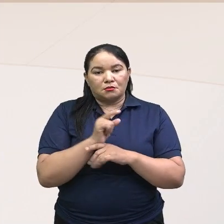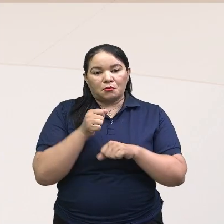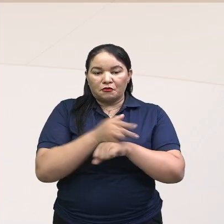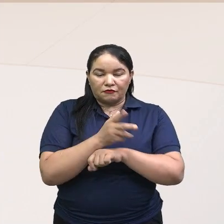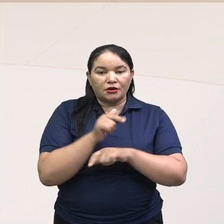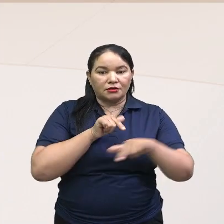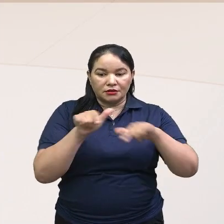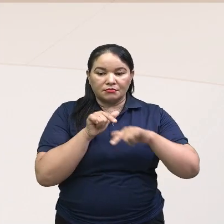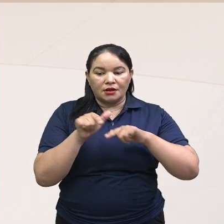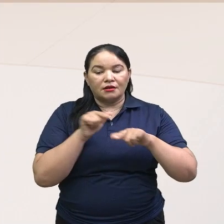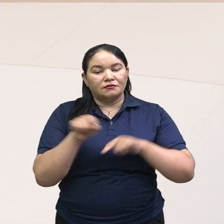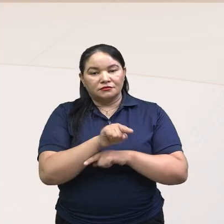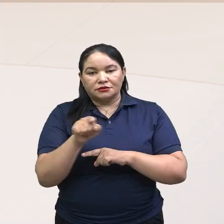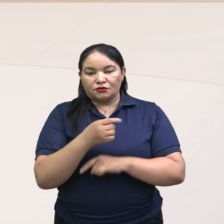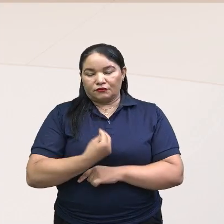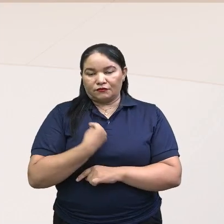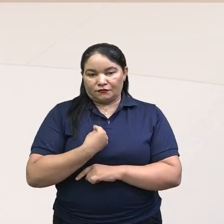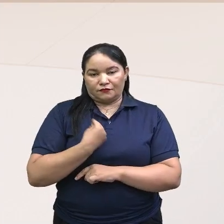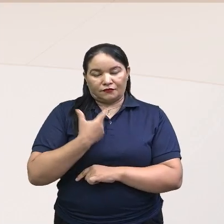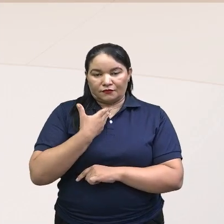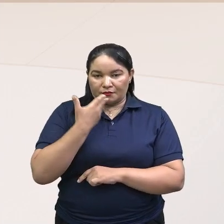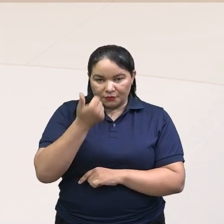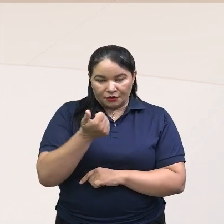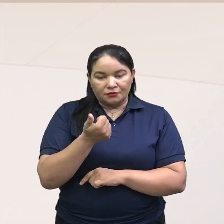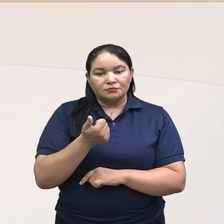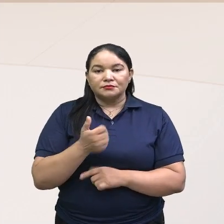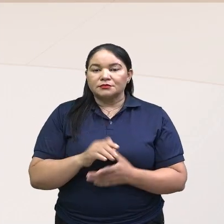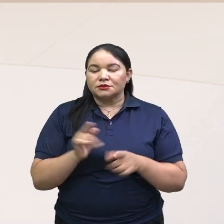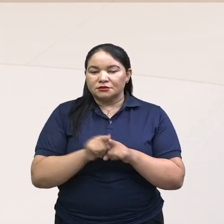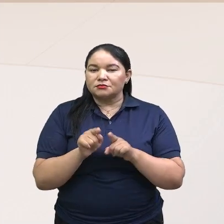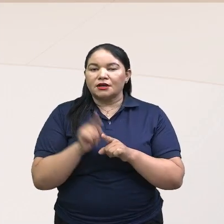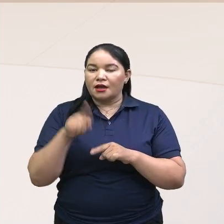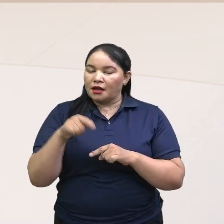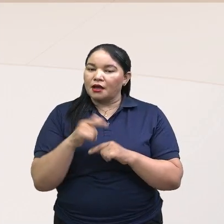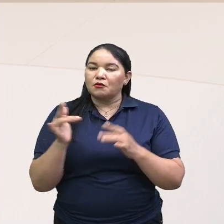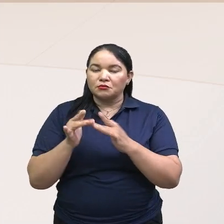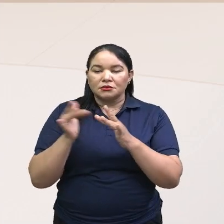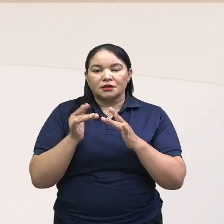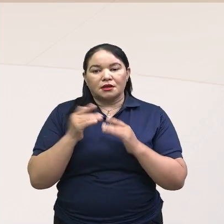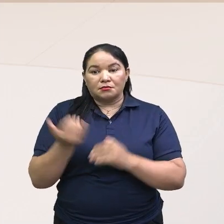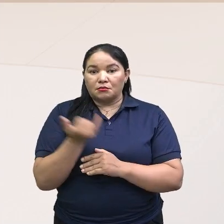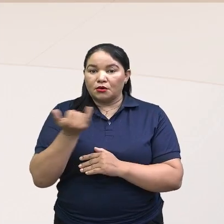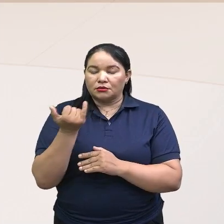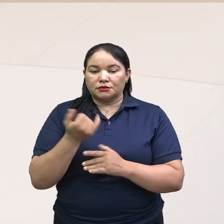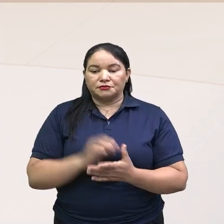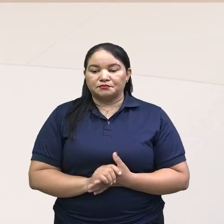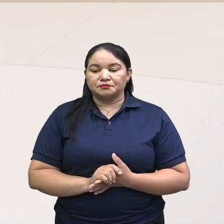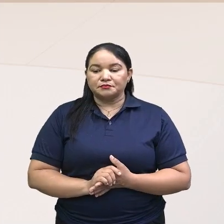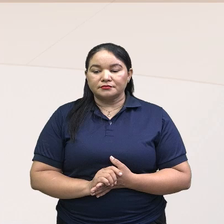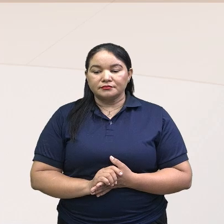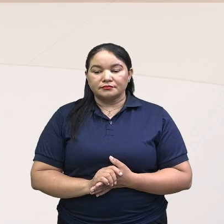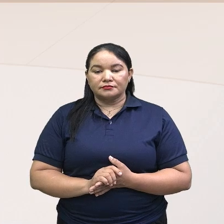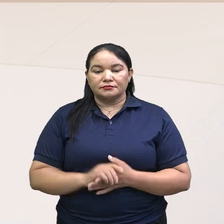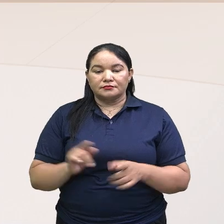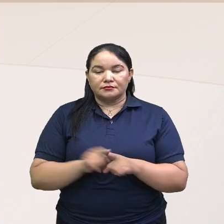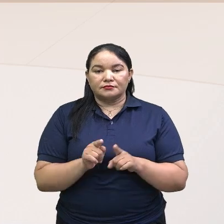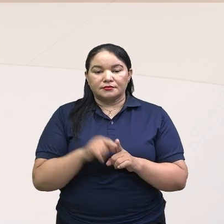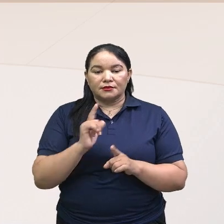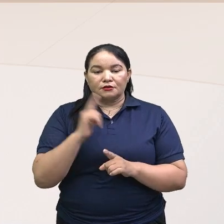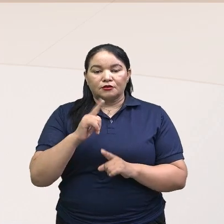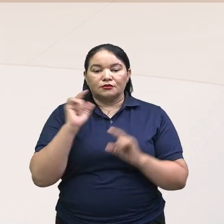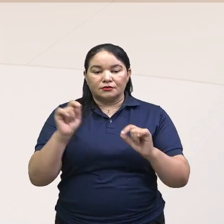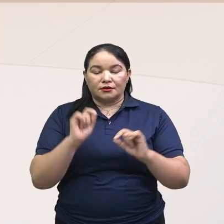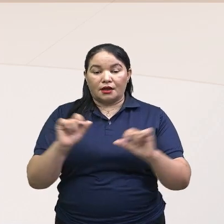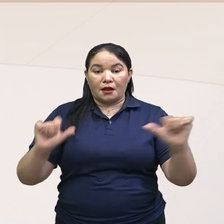então, melhorar a sua vida, né? Então, essa questão dos contatos é muito importante. E aí, um outro fator é a questão